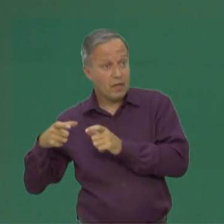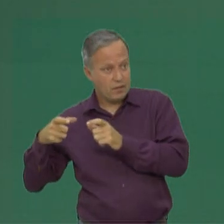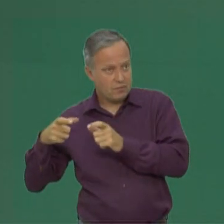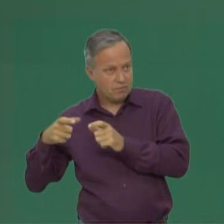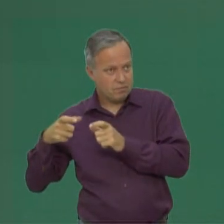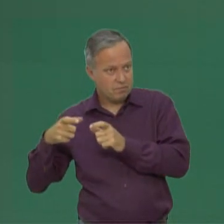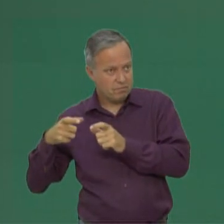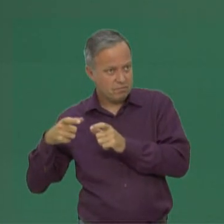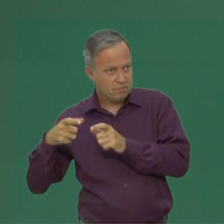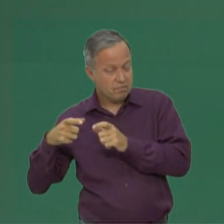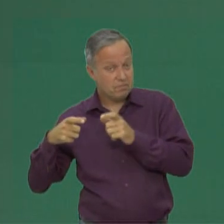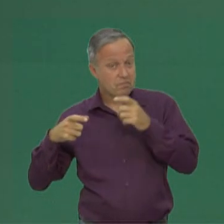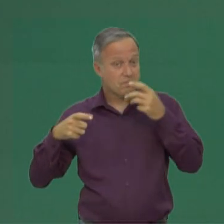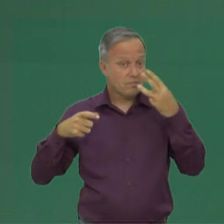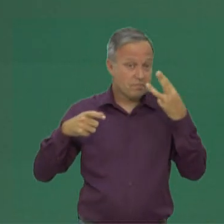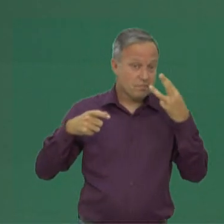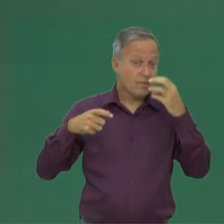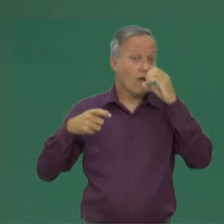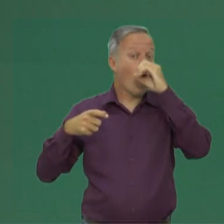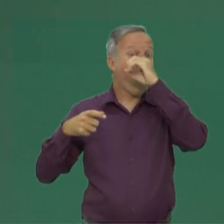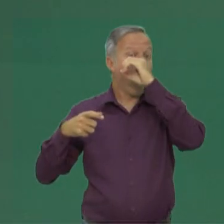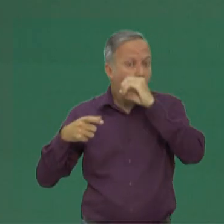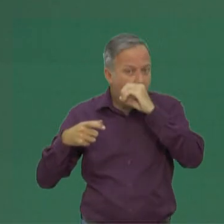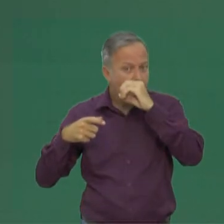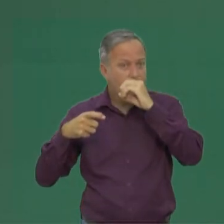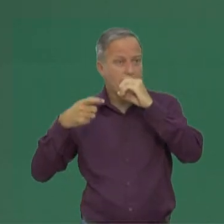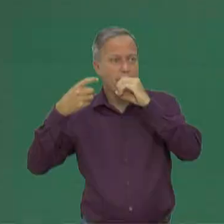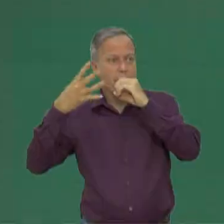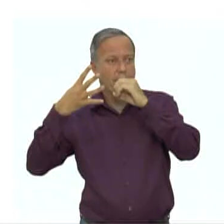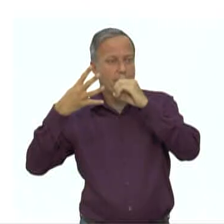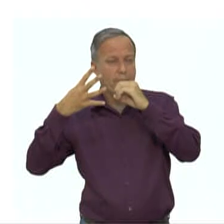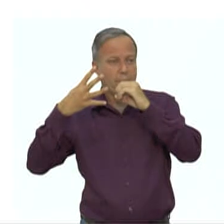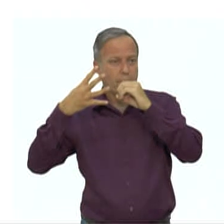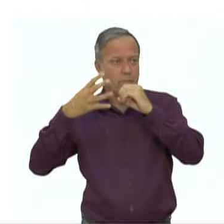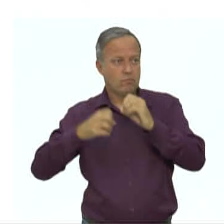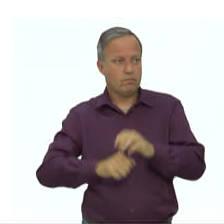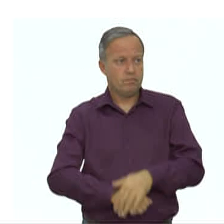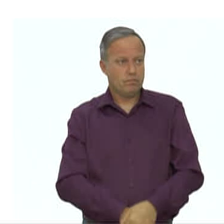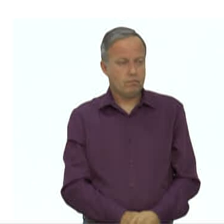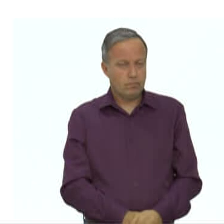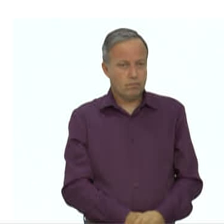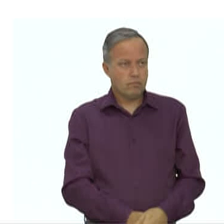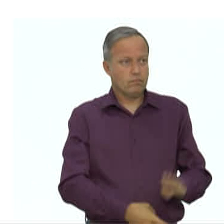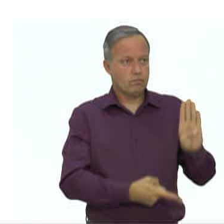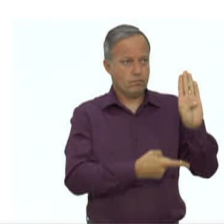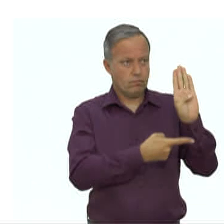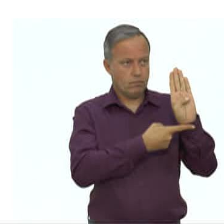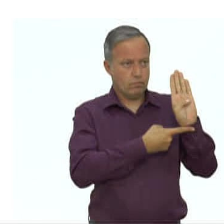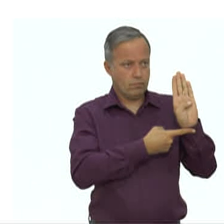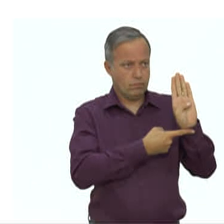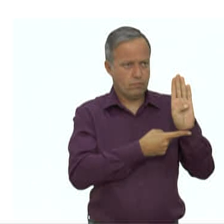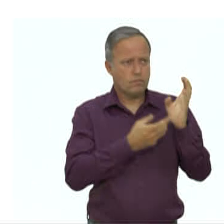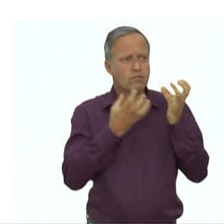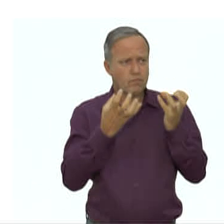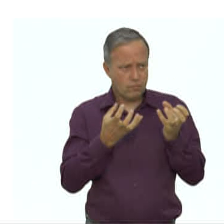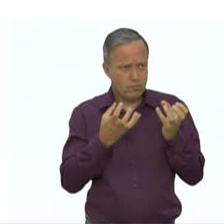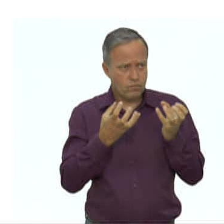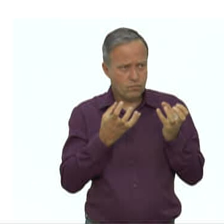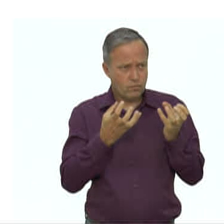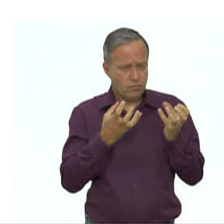entre numerais, o vai acentuado. Lleva la tilde. La B.